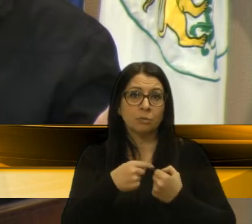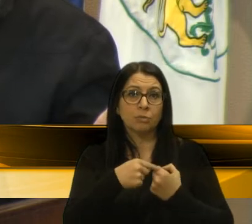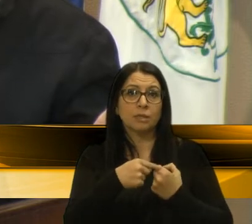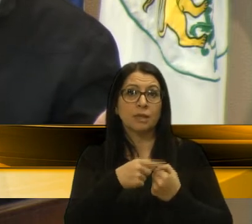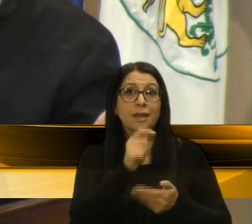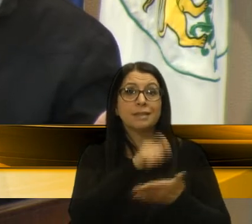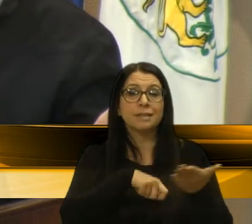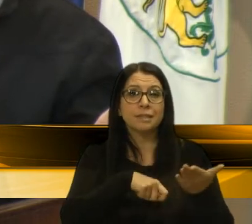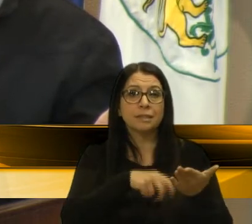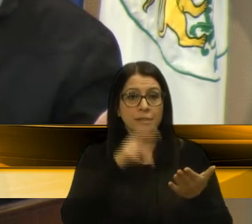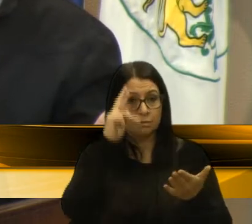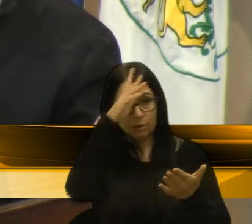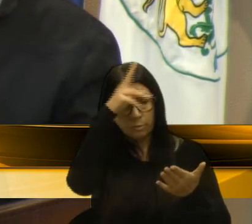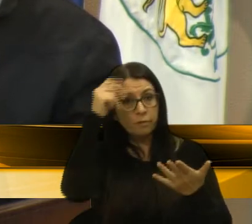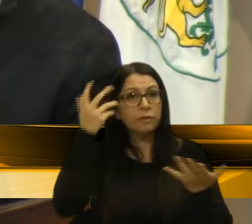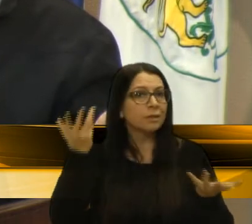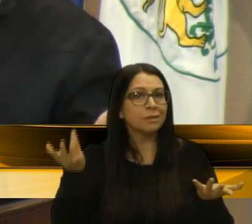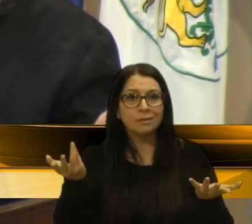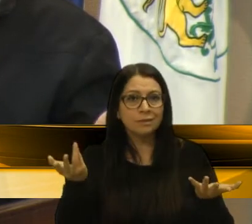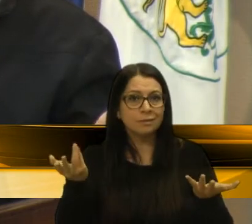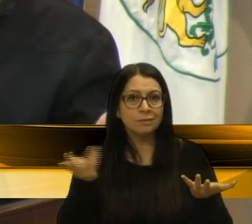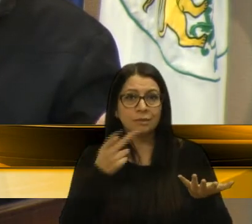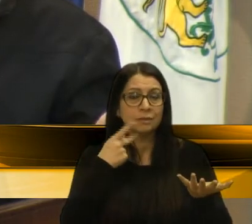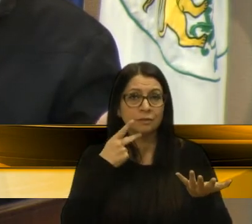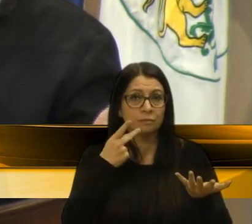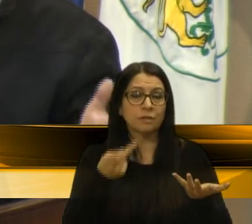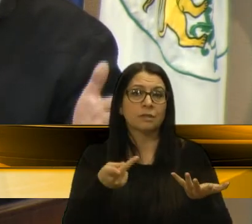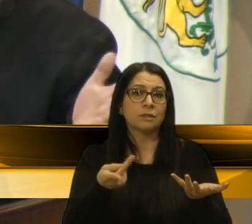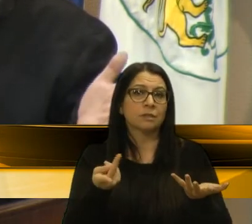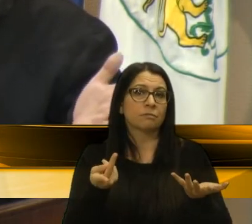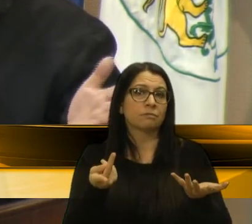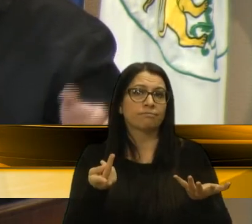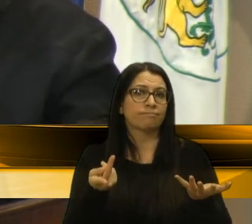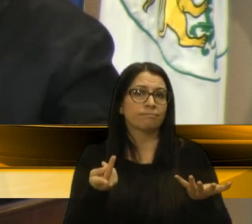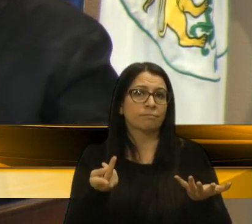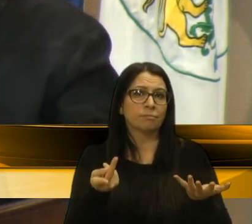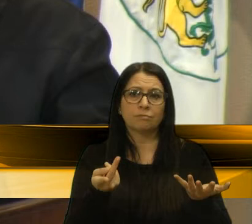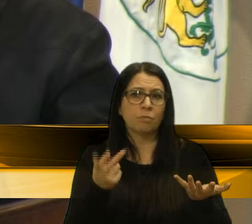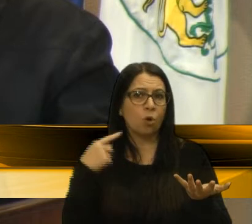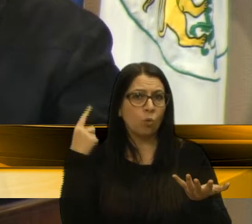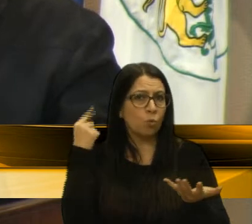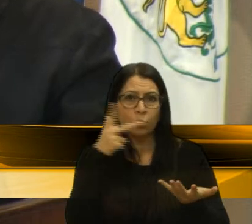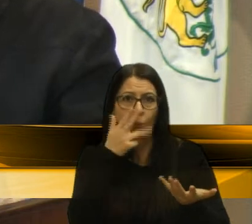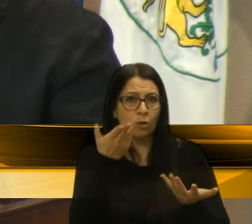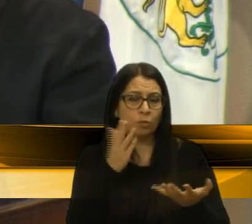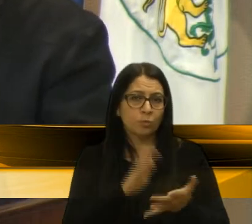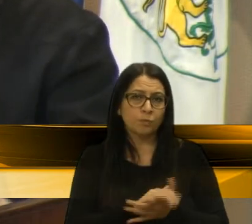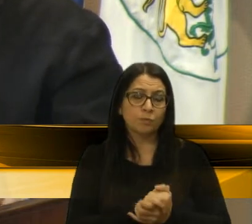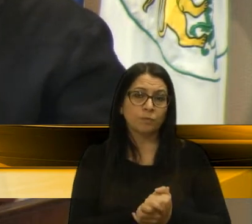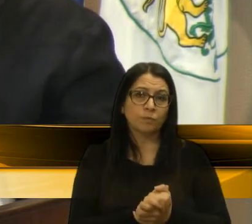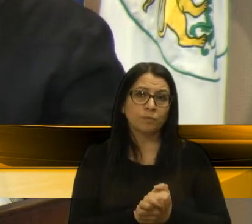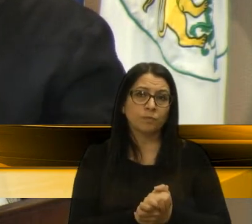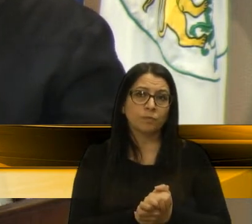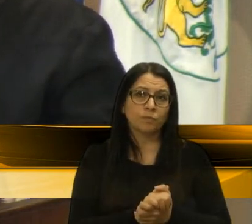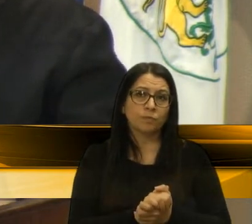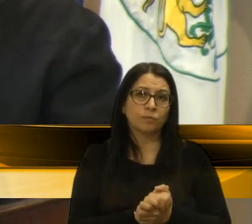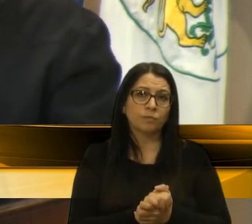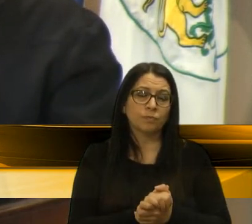assina pelo prefeito, fala uma doideira dessas?